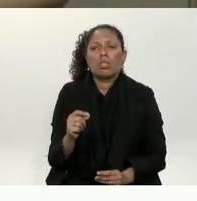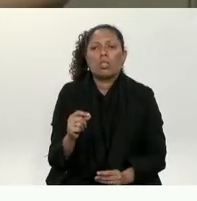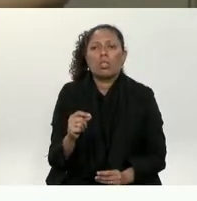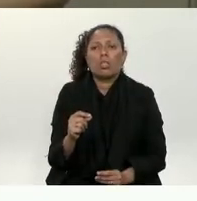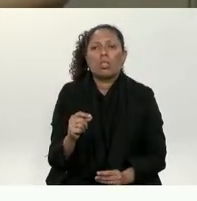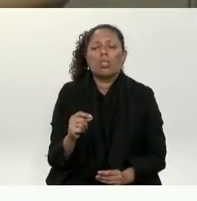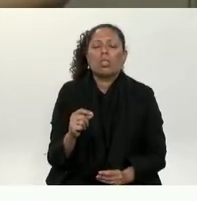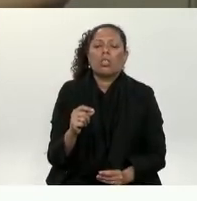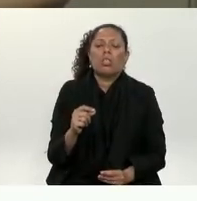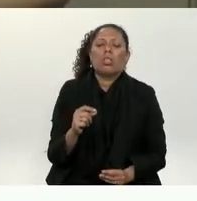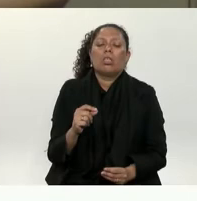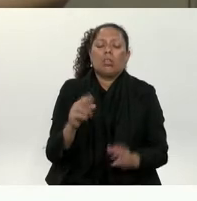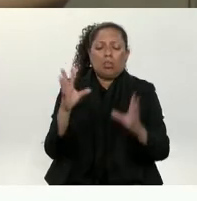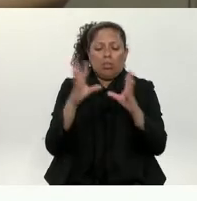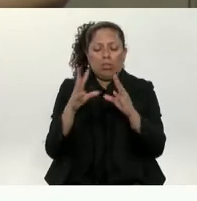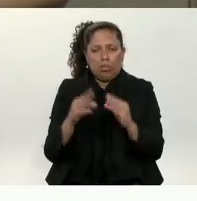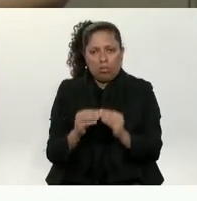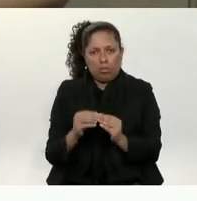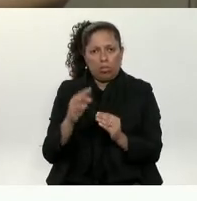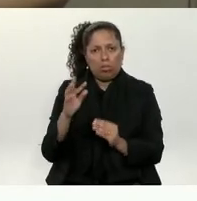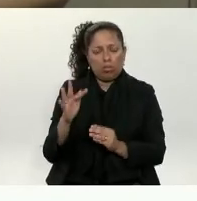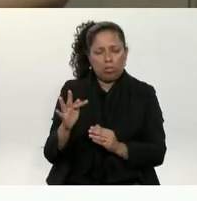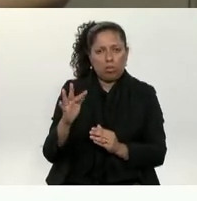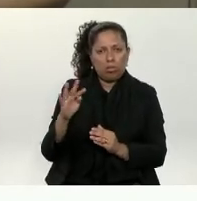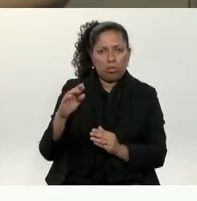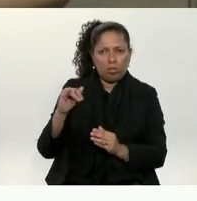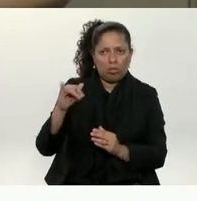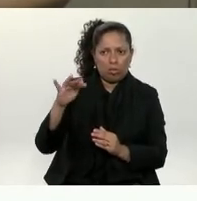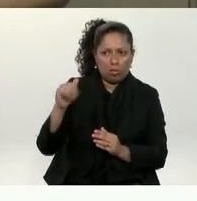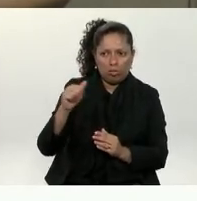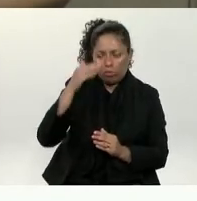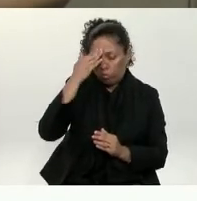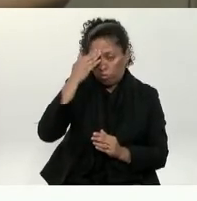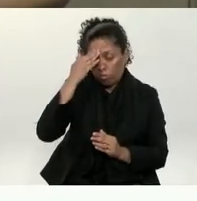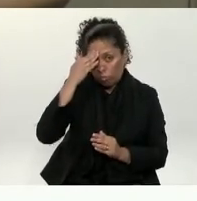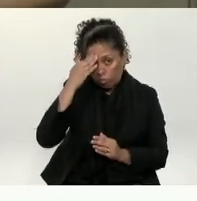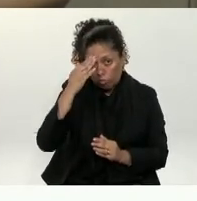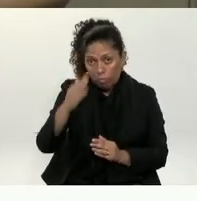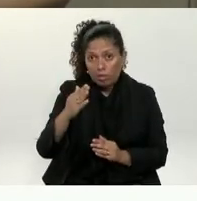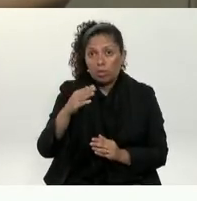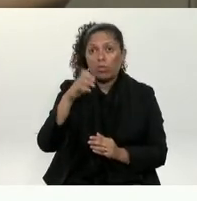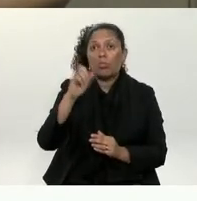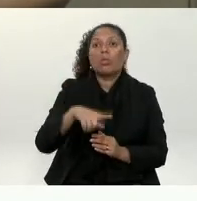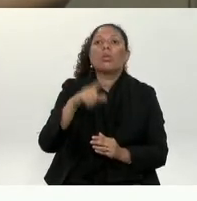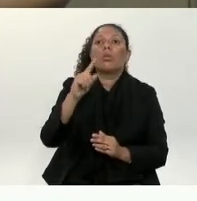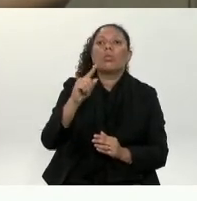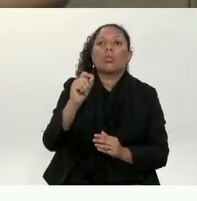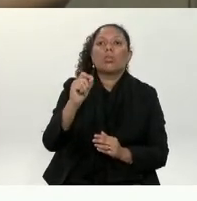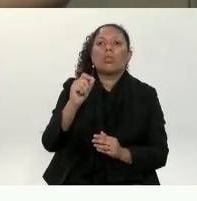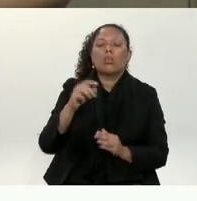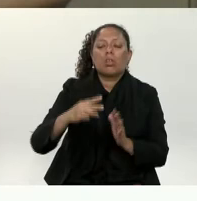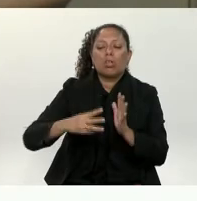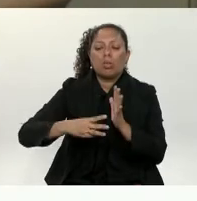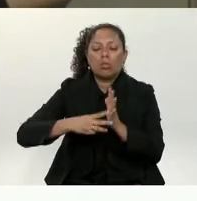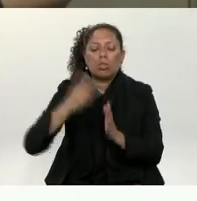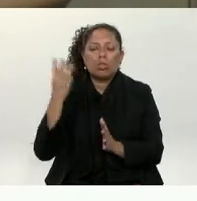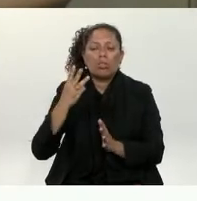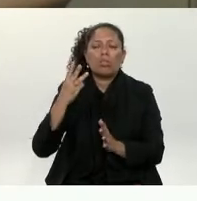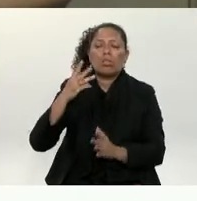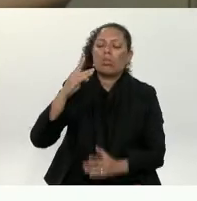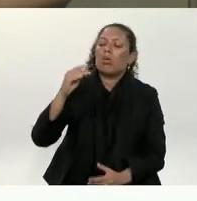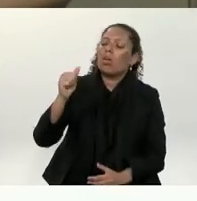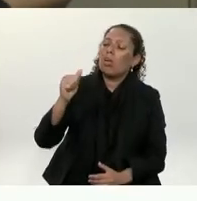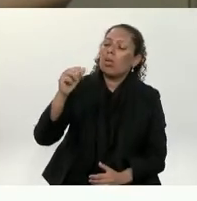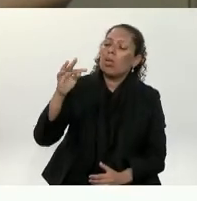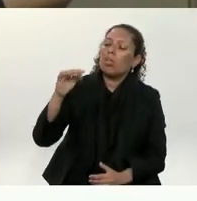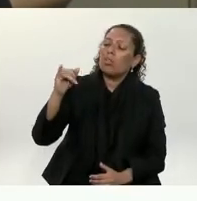da tarifa e o principal objeto de debate na revisão quinquenal da tarifa é o terceiro termo aditivo. O que aconteceu com